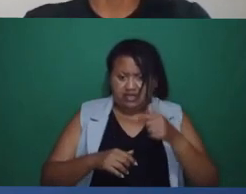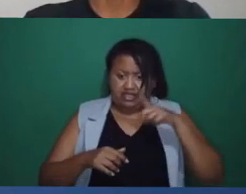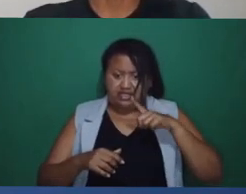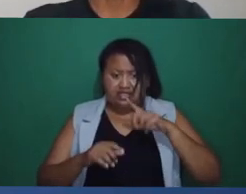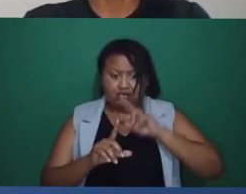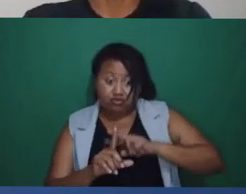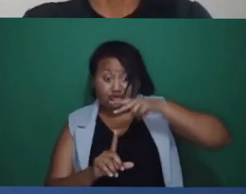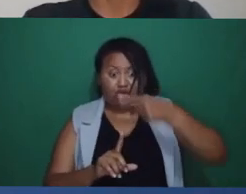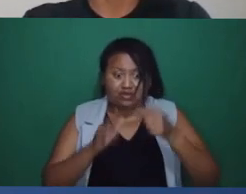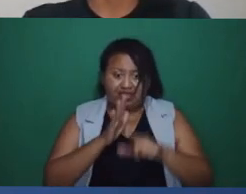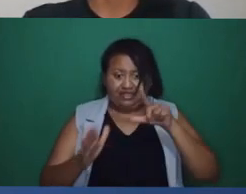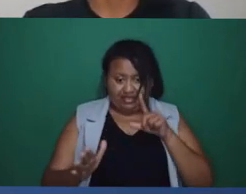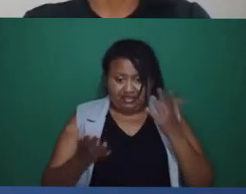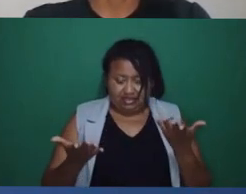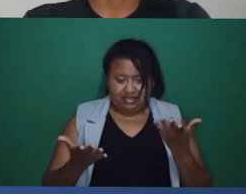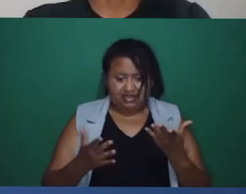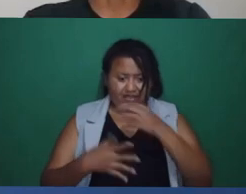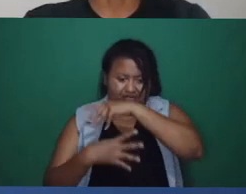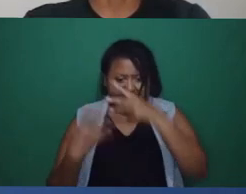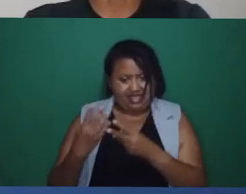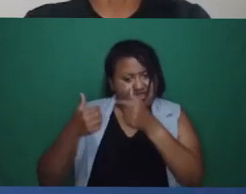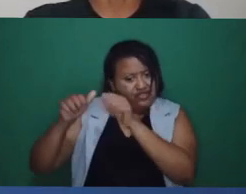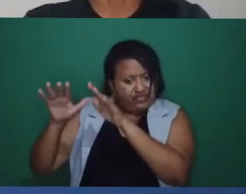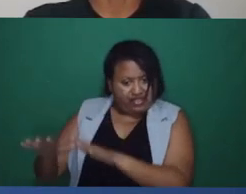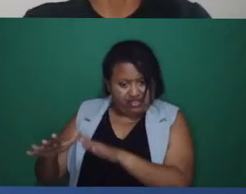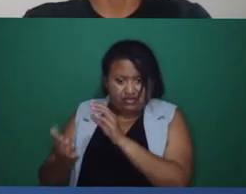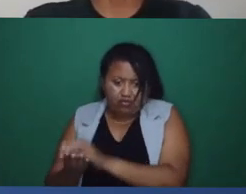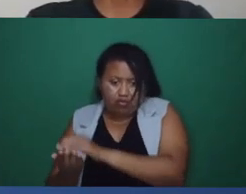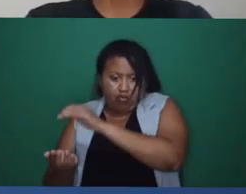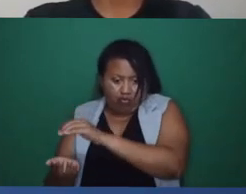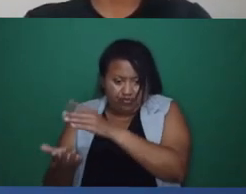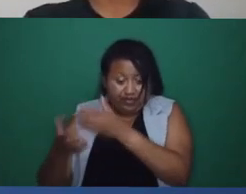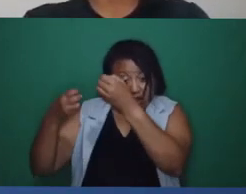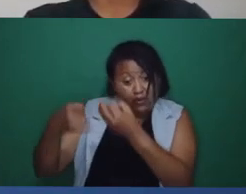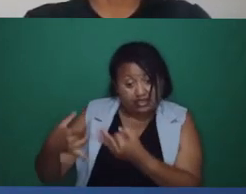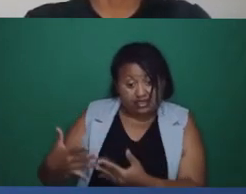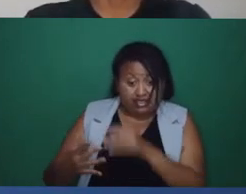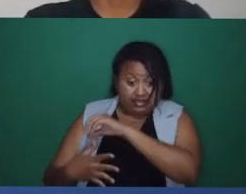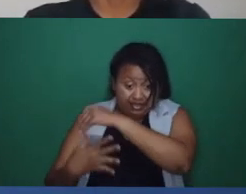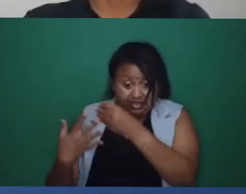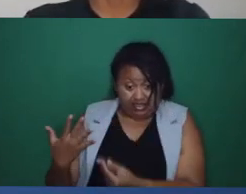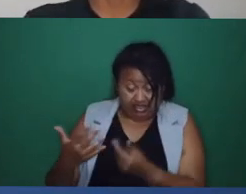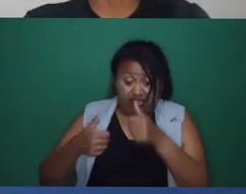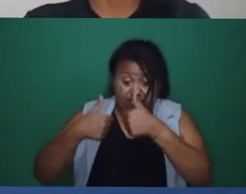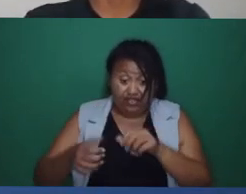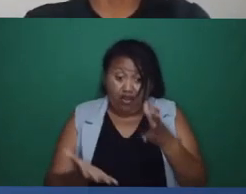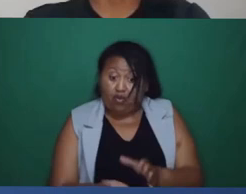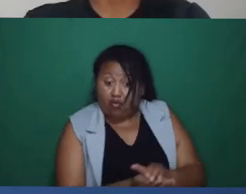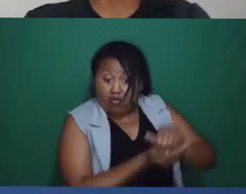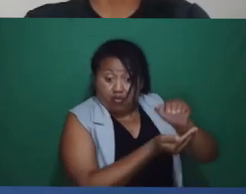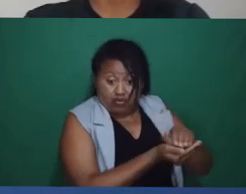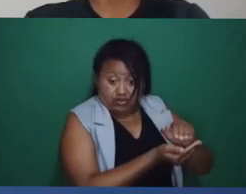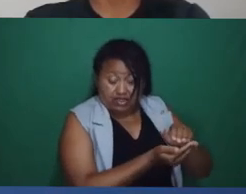da anterior as cartas que sobraram formaram um monte a quantidade de cartas que formam um monte nas configurações